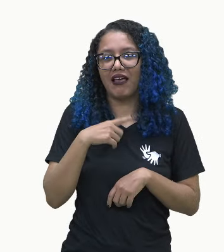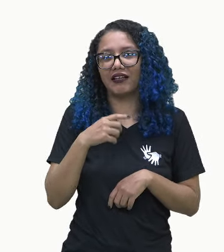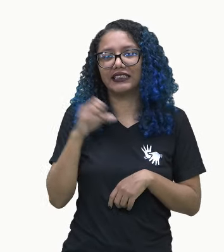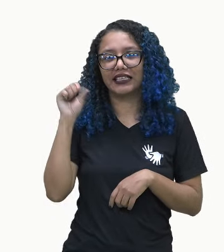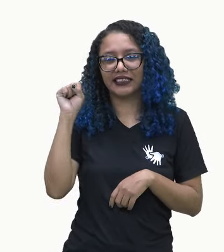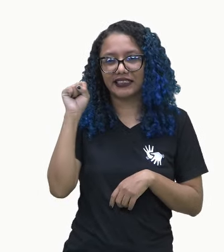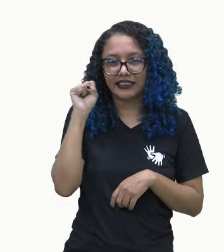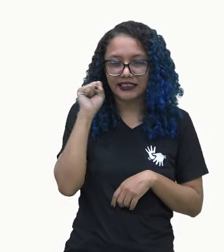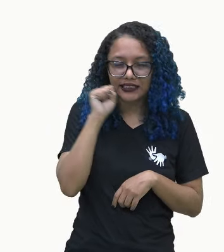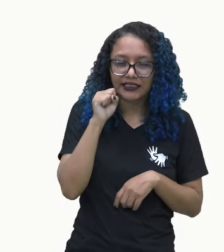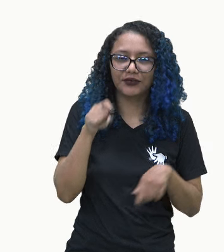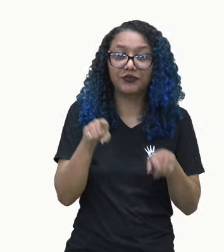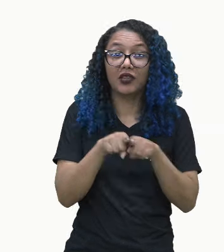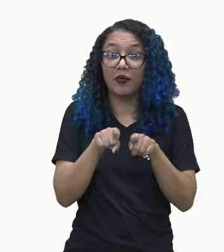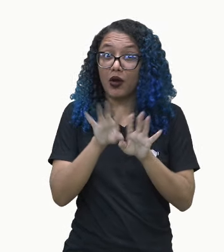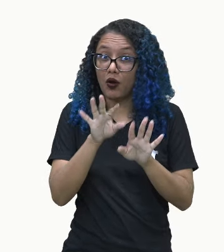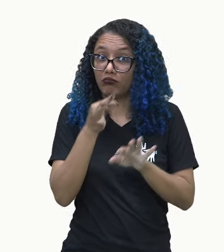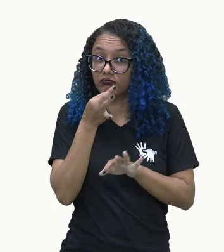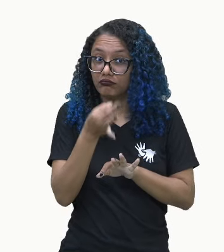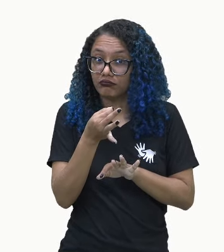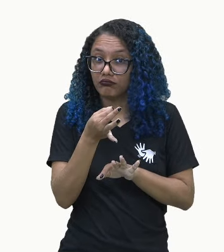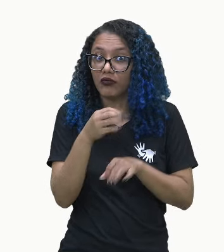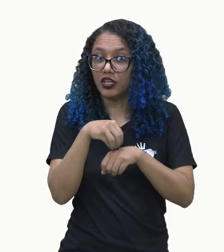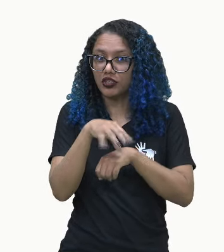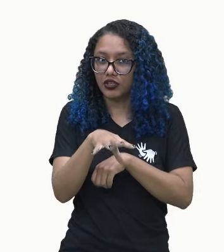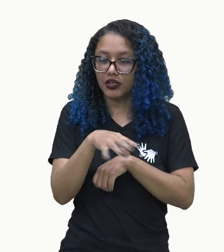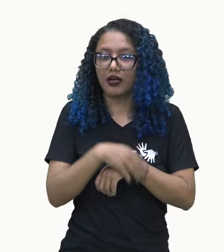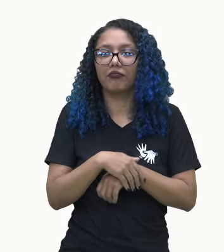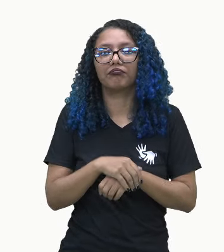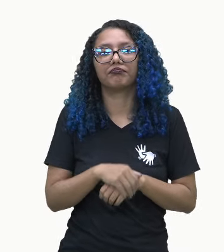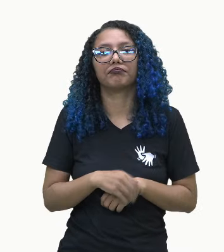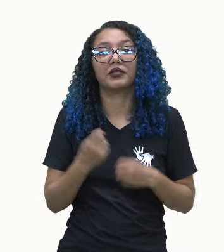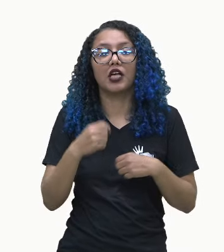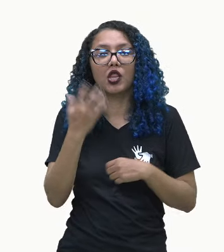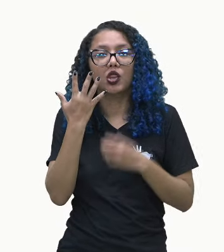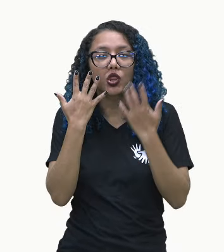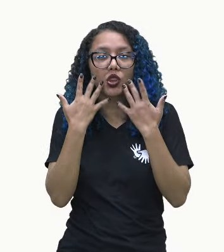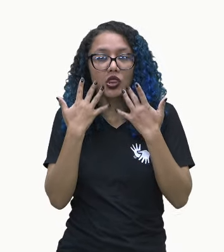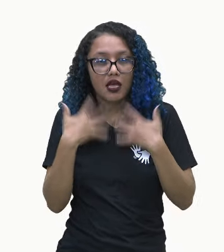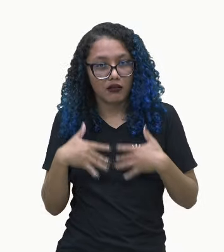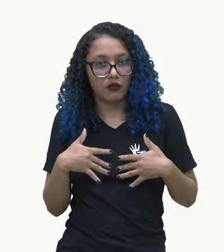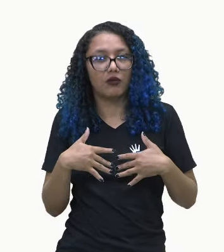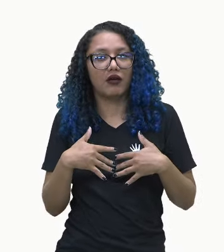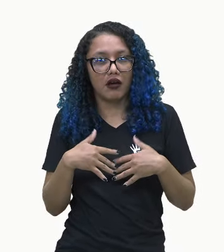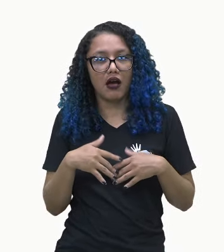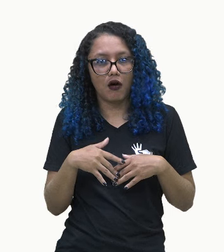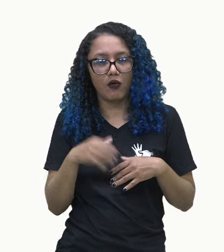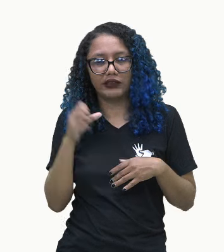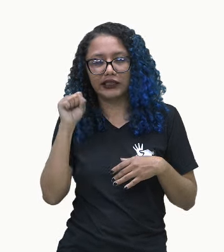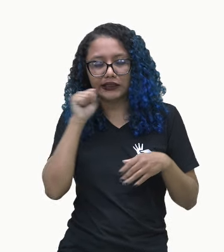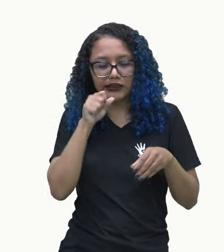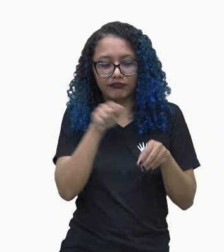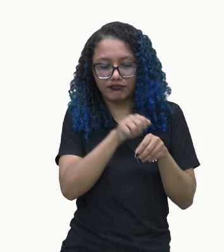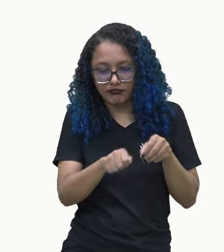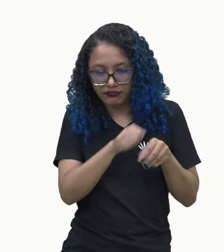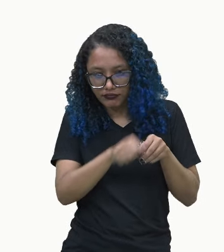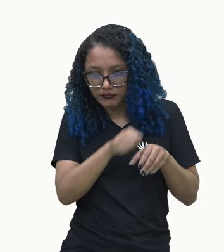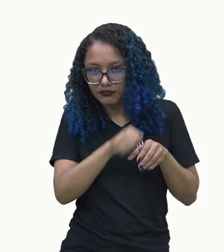e sugiro sempre consumir in natura, né? Fazendo ralar a cenoura, né? no ralador.